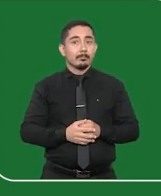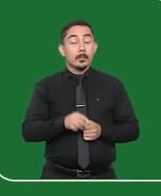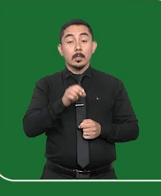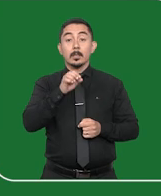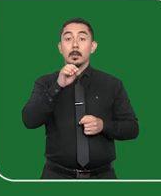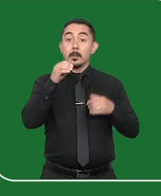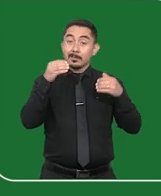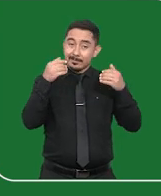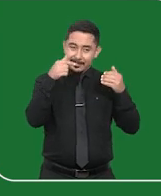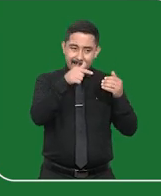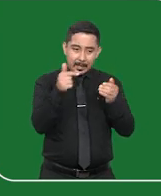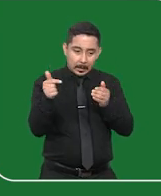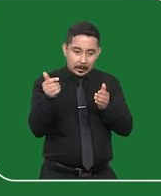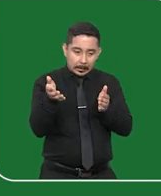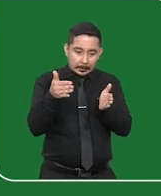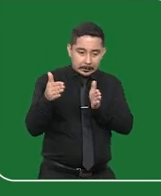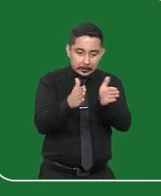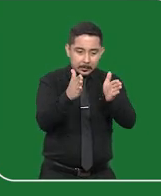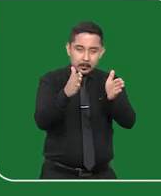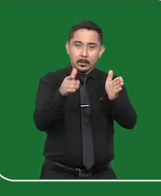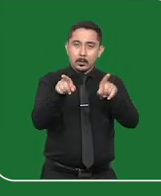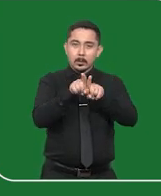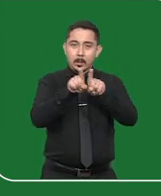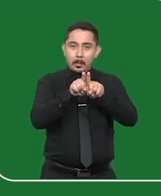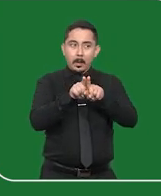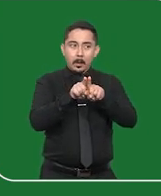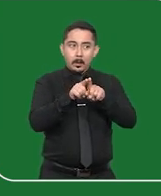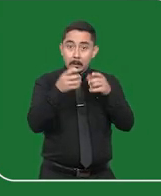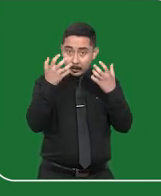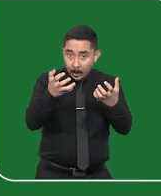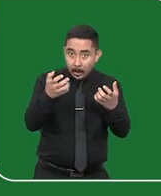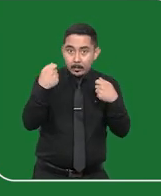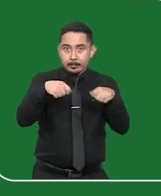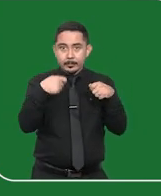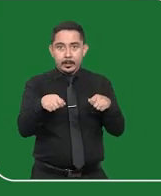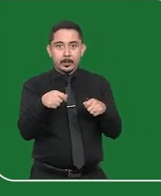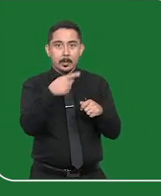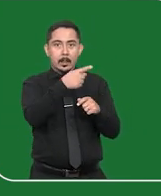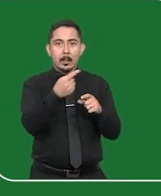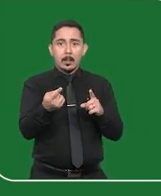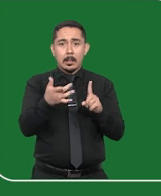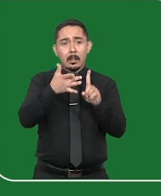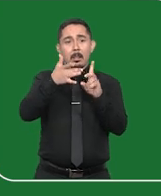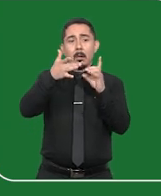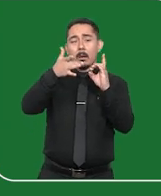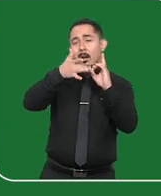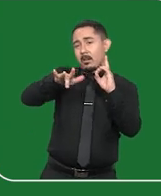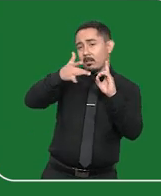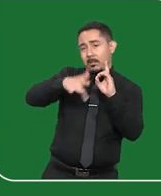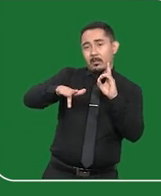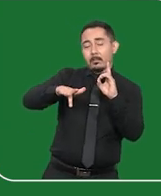ter acessibilidade, eu preciso ir contrário ao capacitismo.